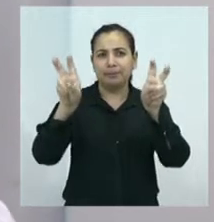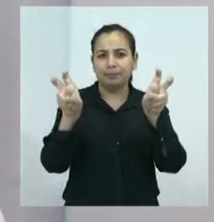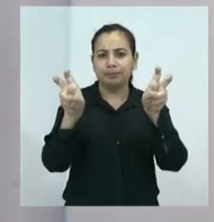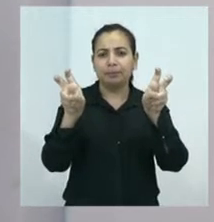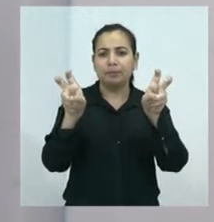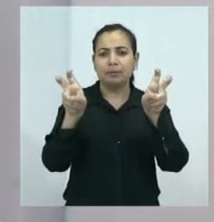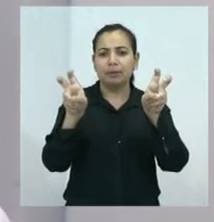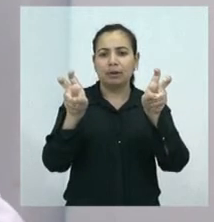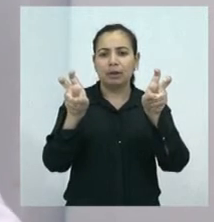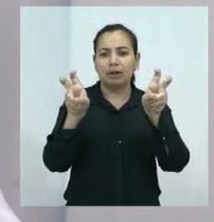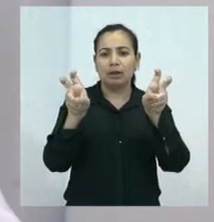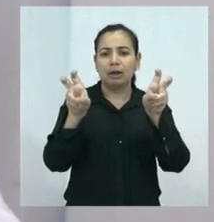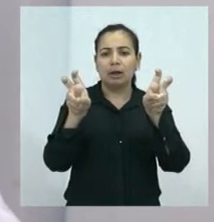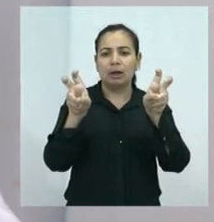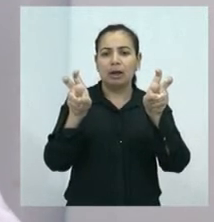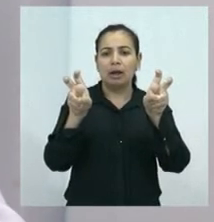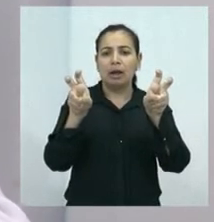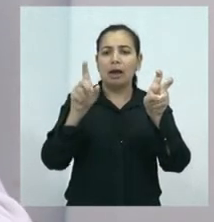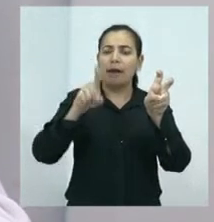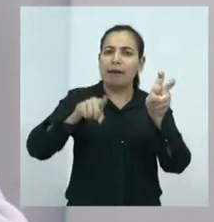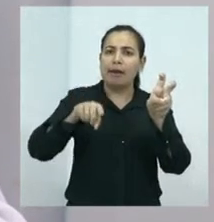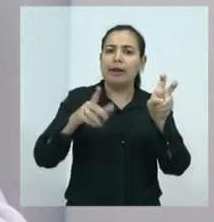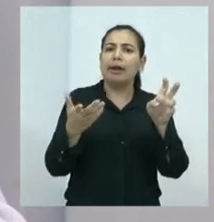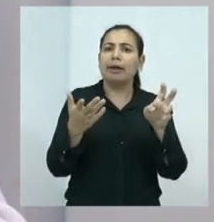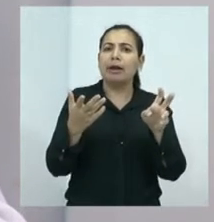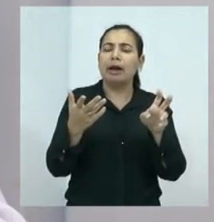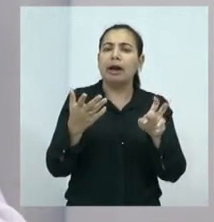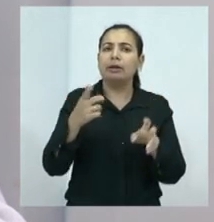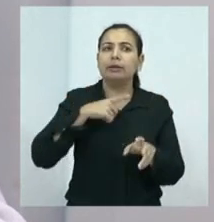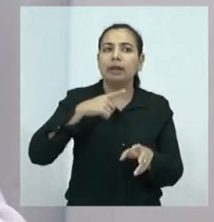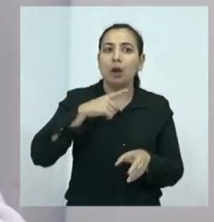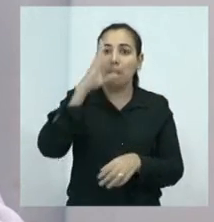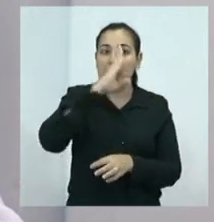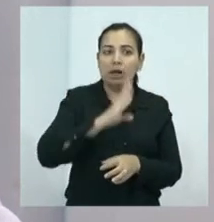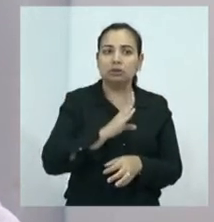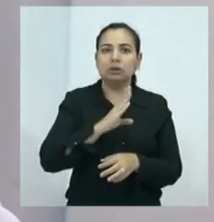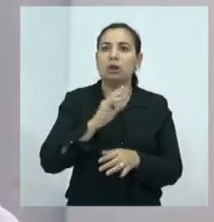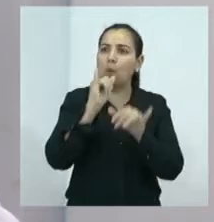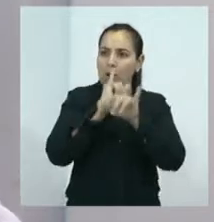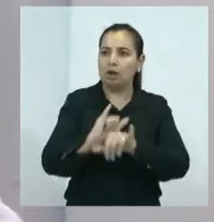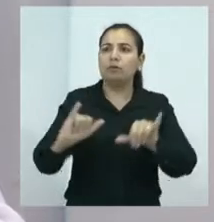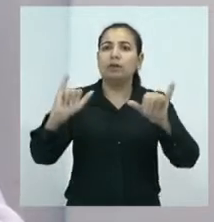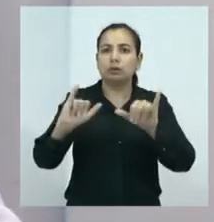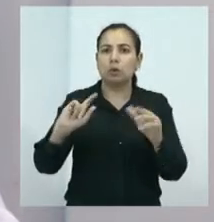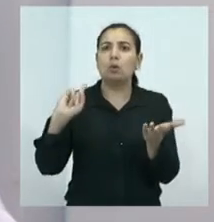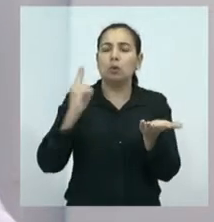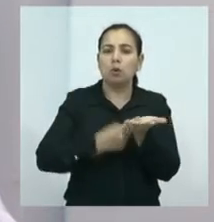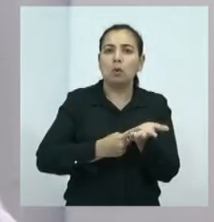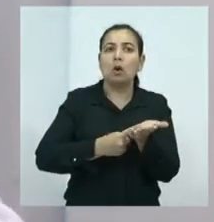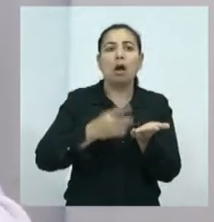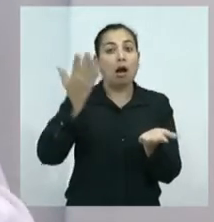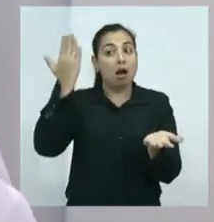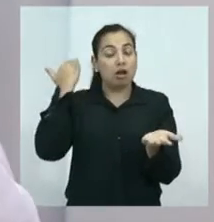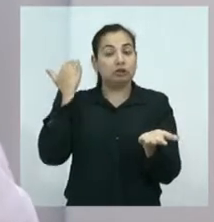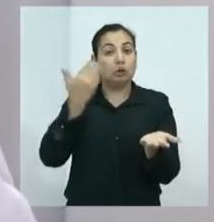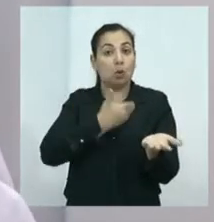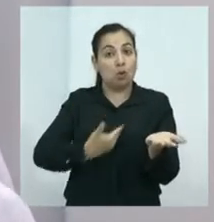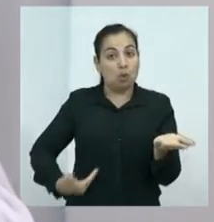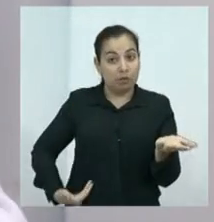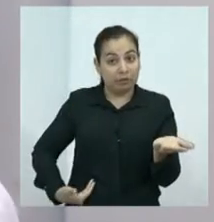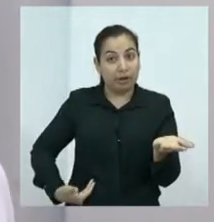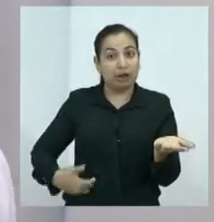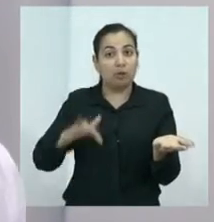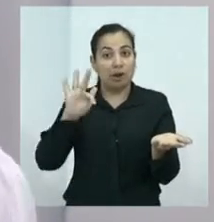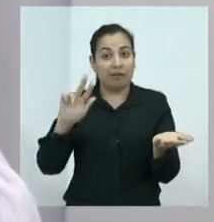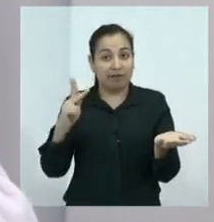que foi a Conferência de Durban, o Brasil assumiu um compromisso, né, ainda no governo do Fernando Henrique, mas só com o governo Lula a